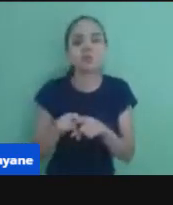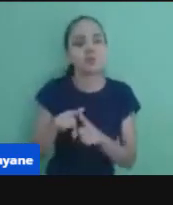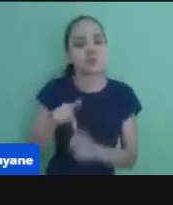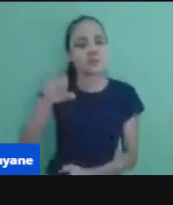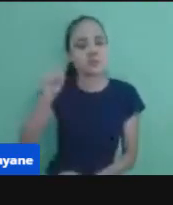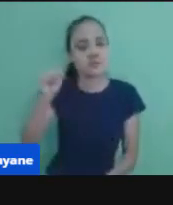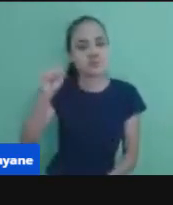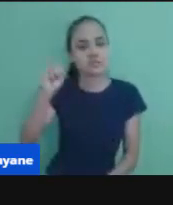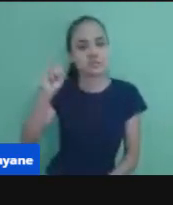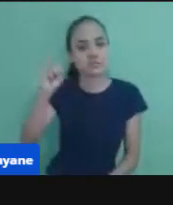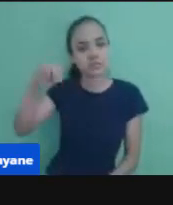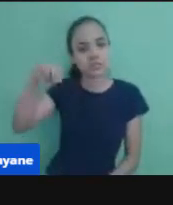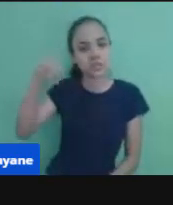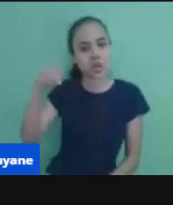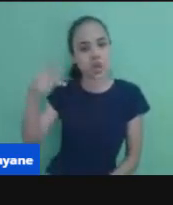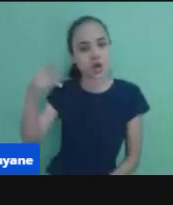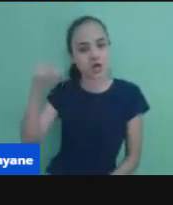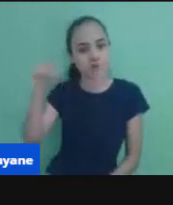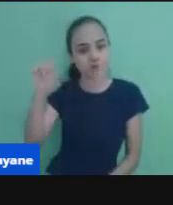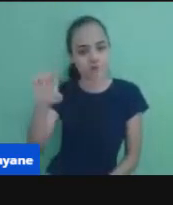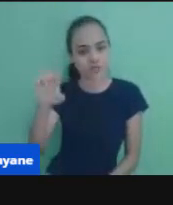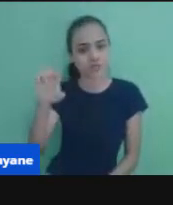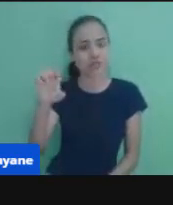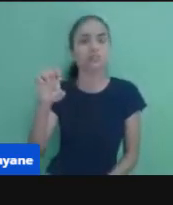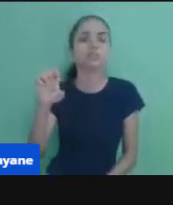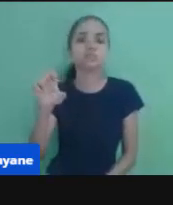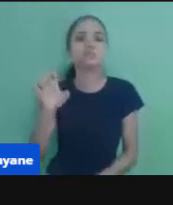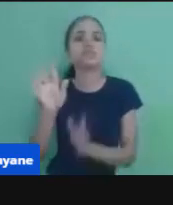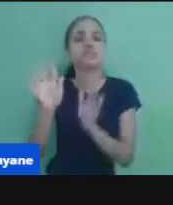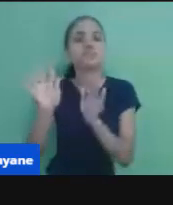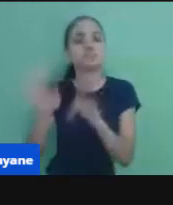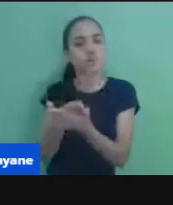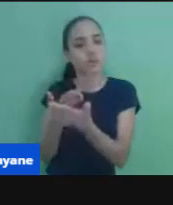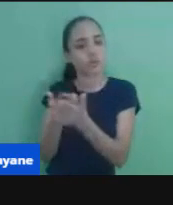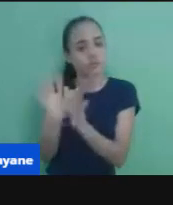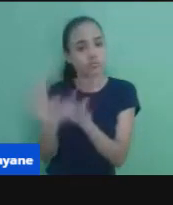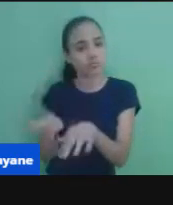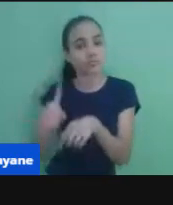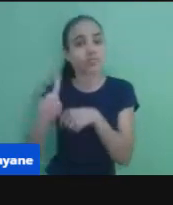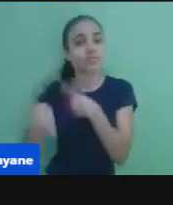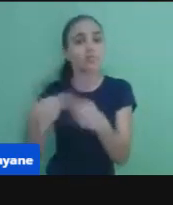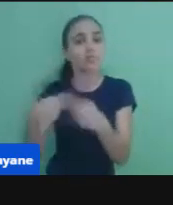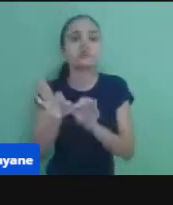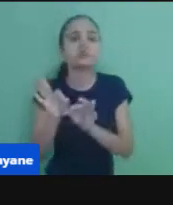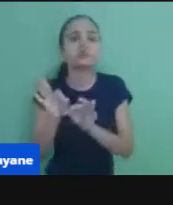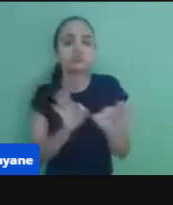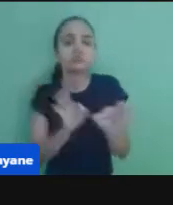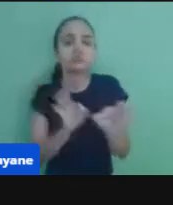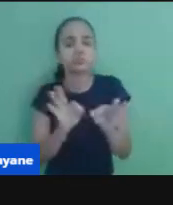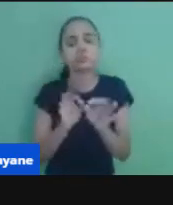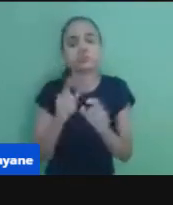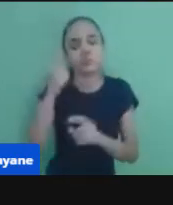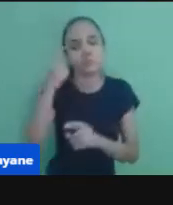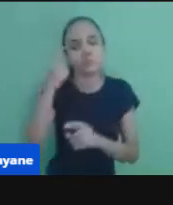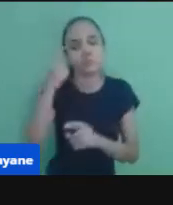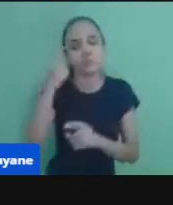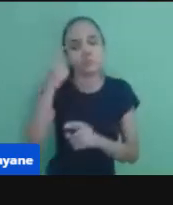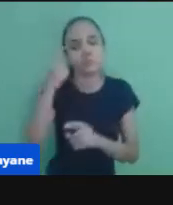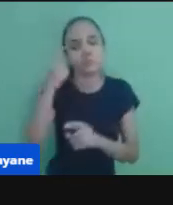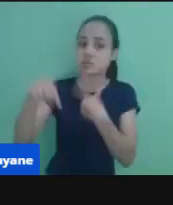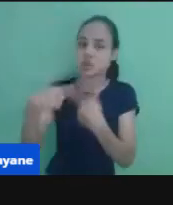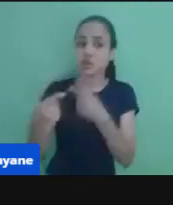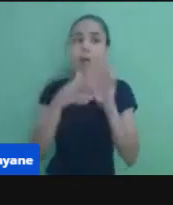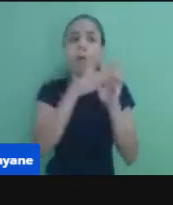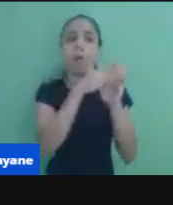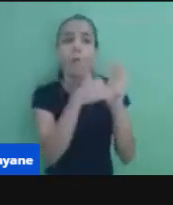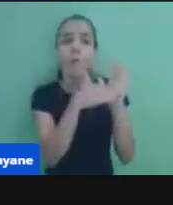a aula de hoje, como elaborar essa ideia. Depois a gente vem com o roteiro, a pesquisa, a gravação,